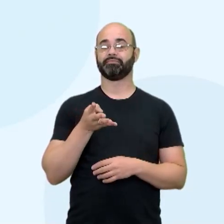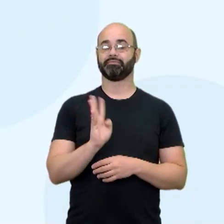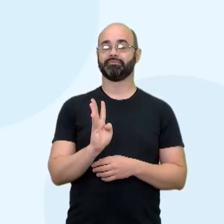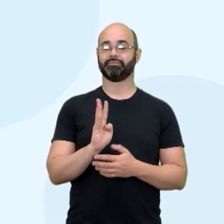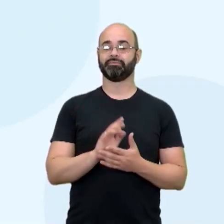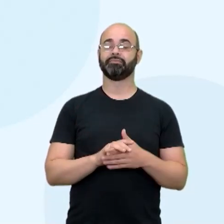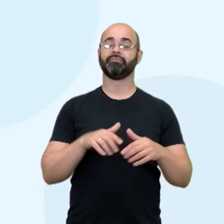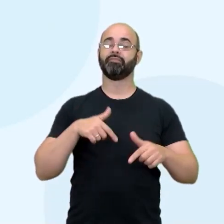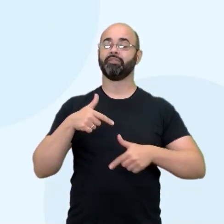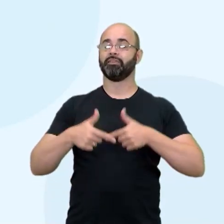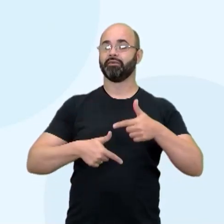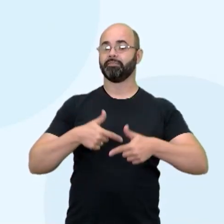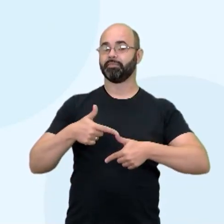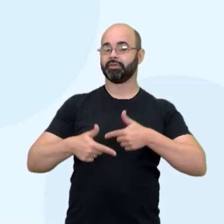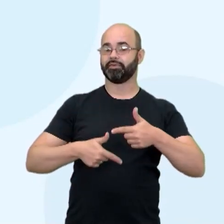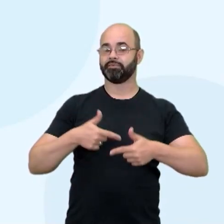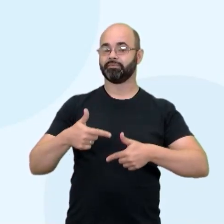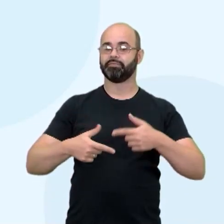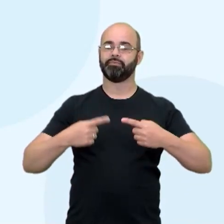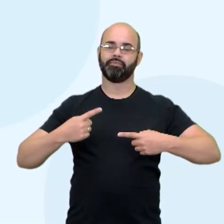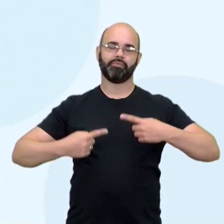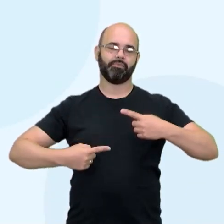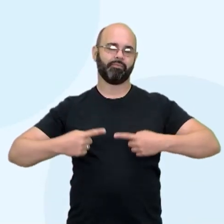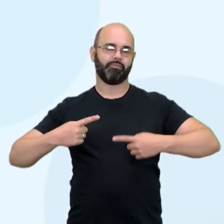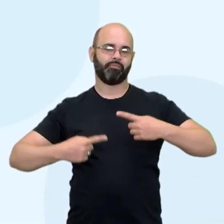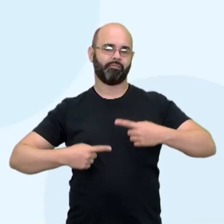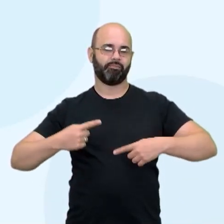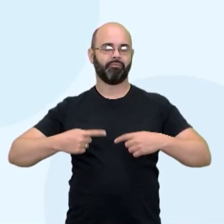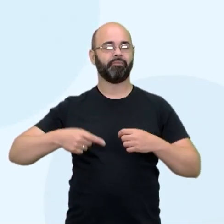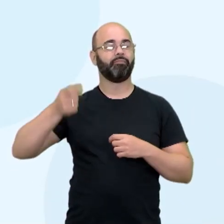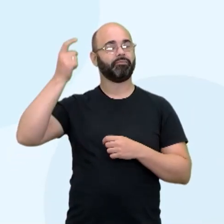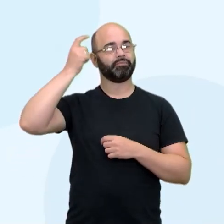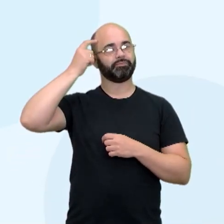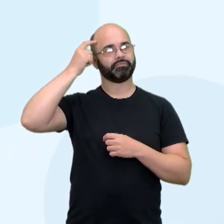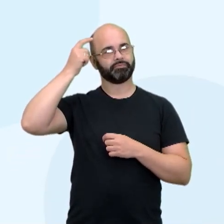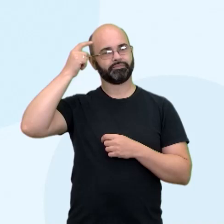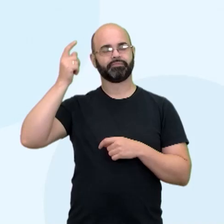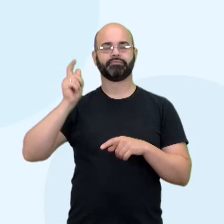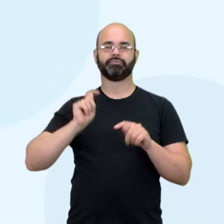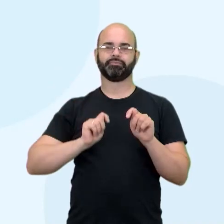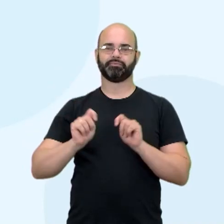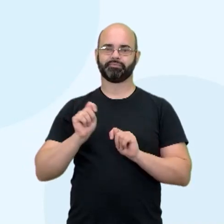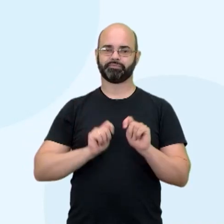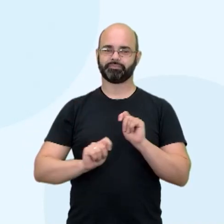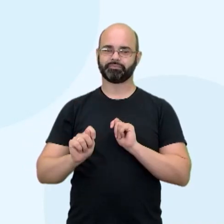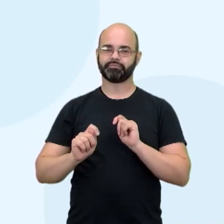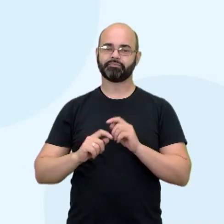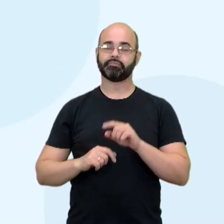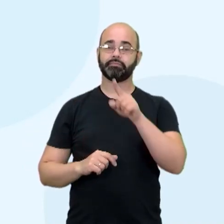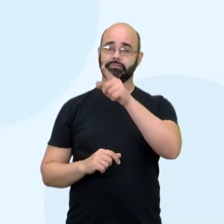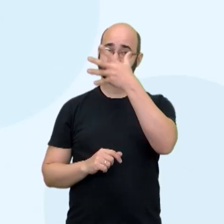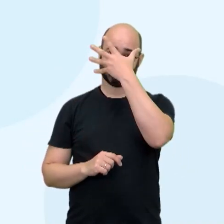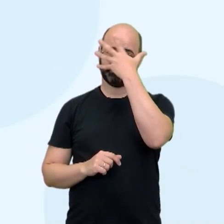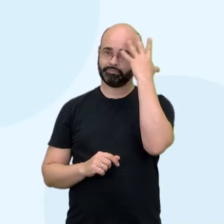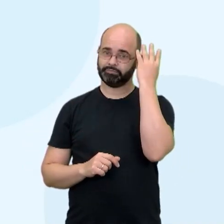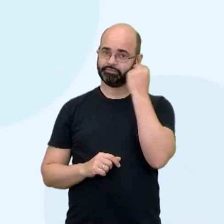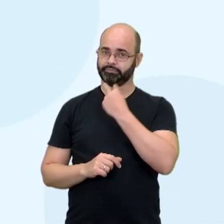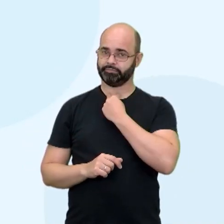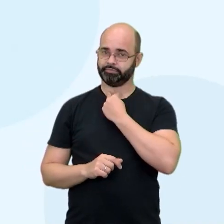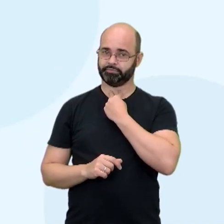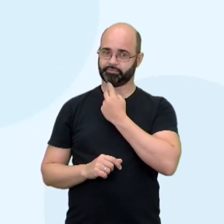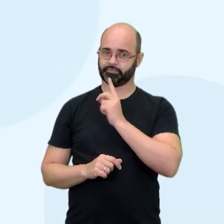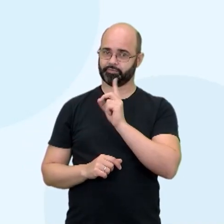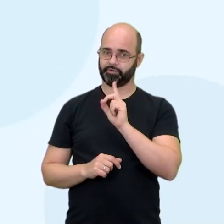trabalho, política e pensamento econômico. Esse componente o aluno não pode esquecer, né? Ele faz